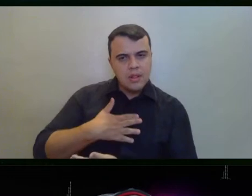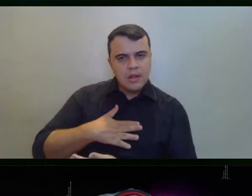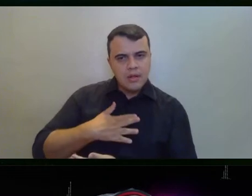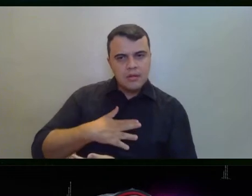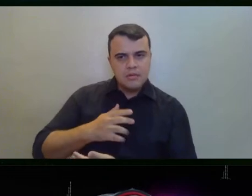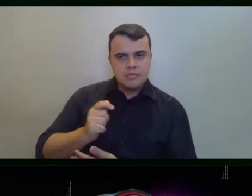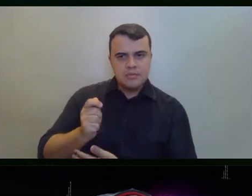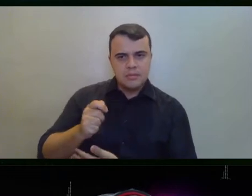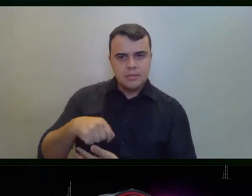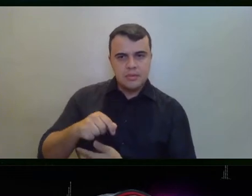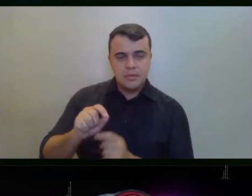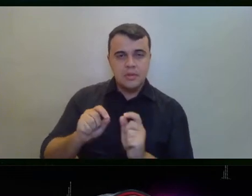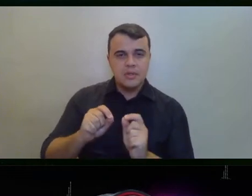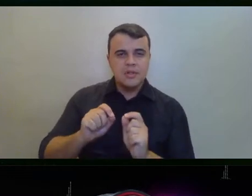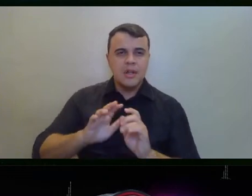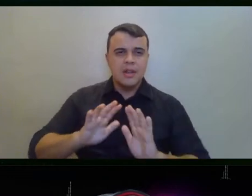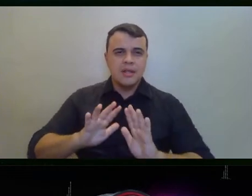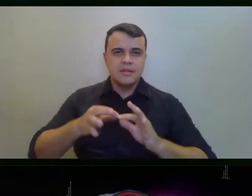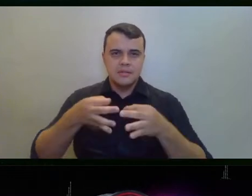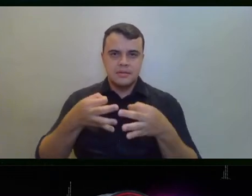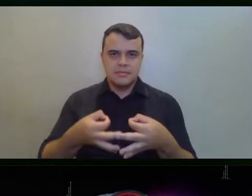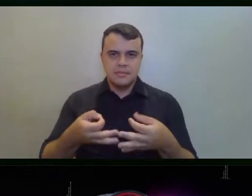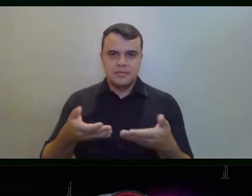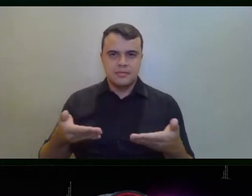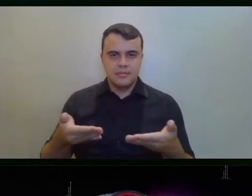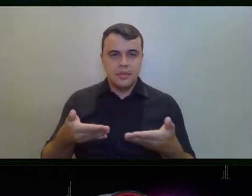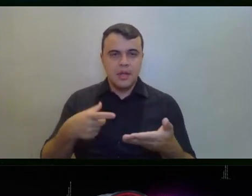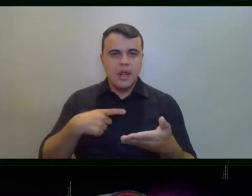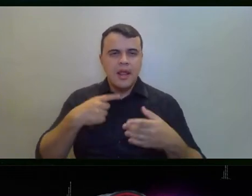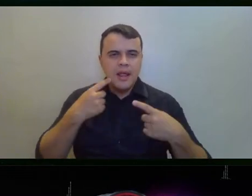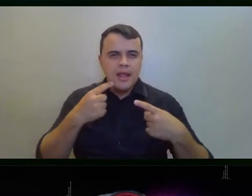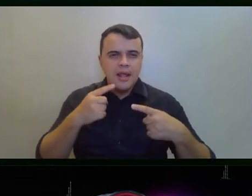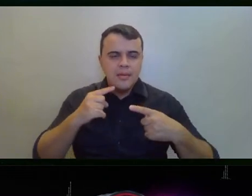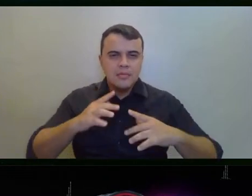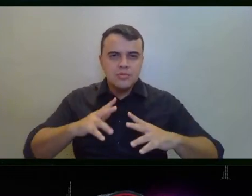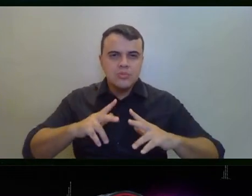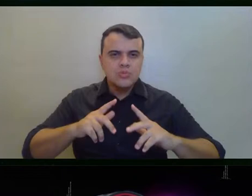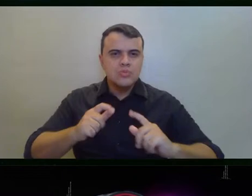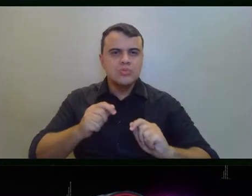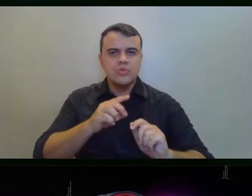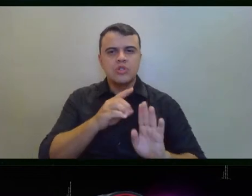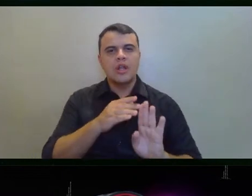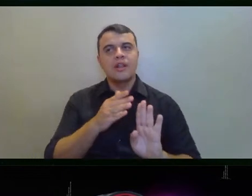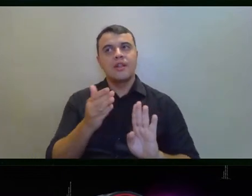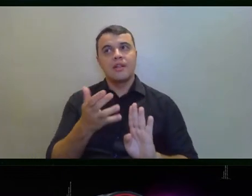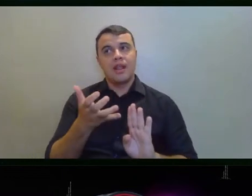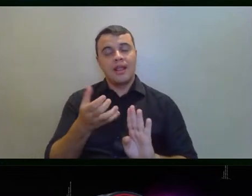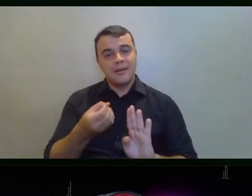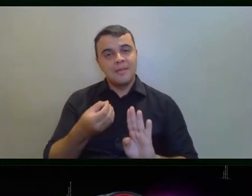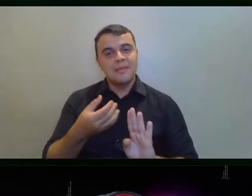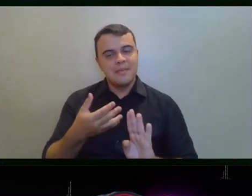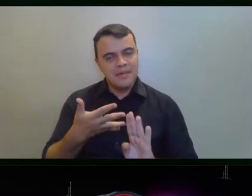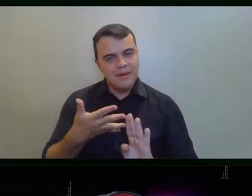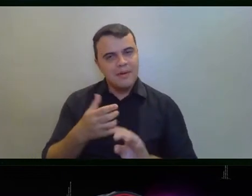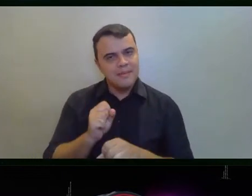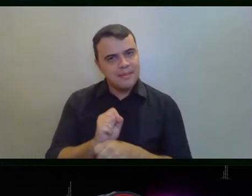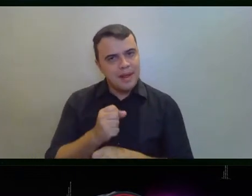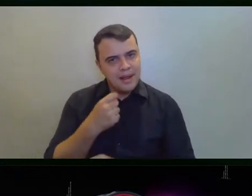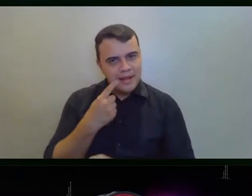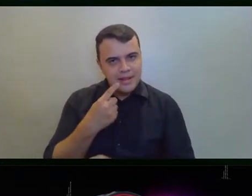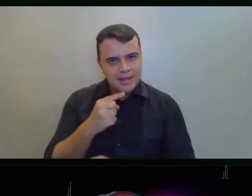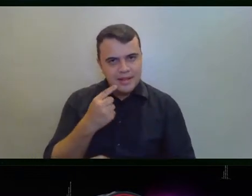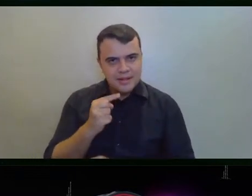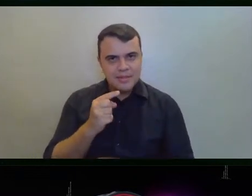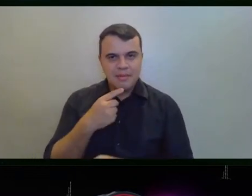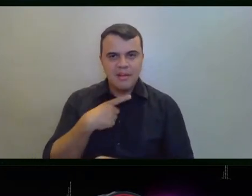achando que nada é para que nada dá certo na sua vida reclamando o dia todo agora se quiser ser bom para de reclamar para